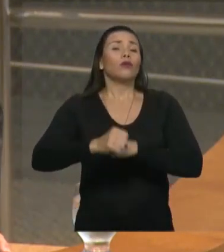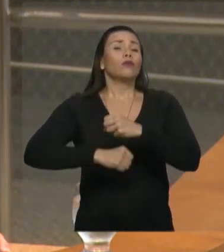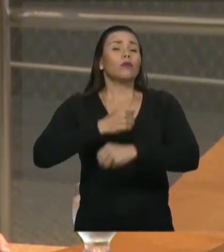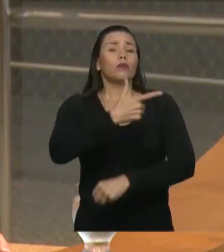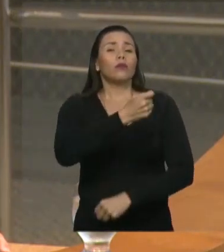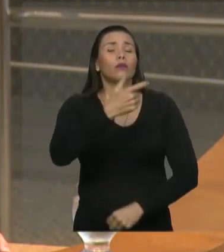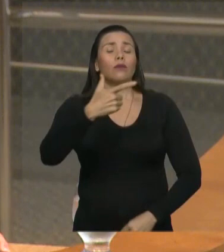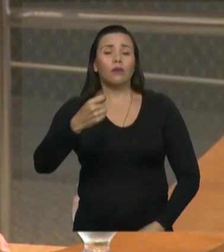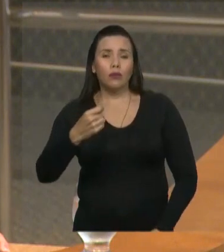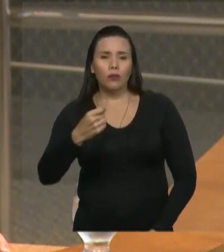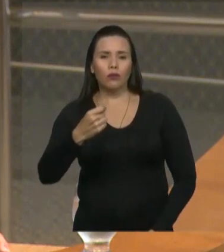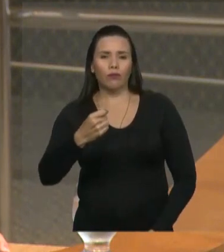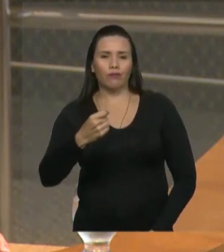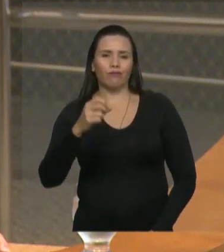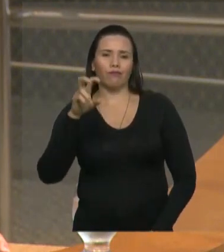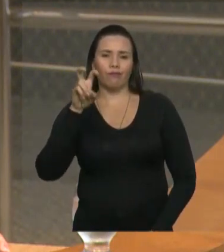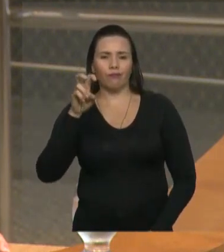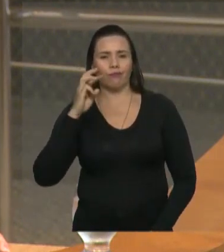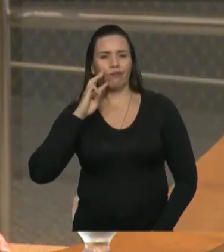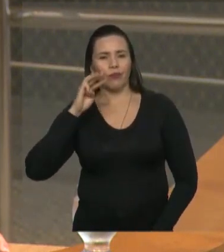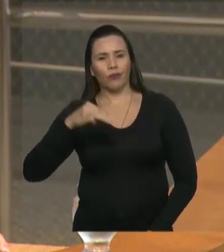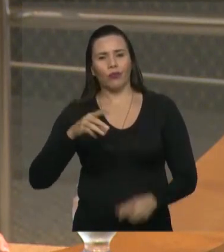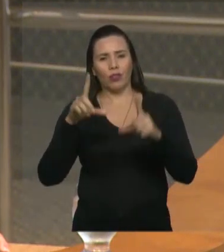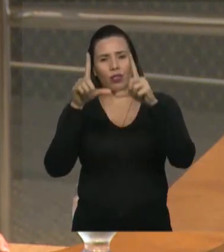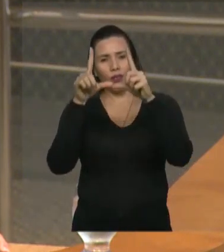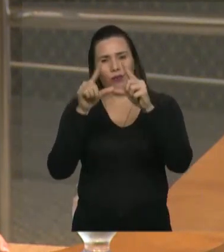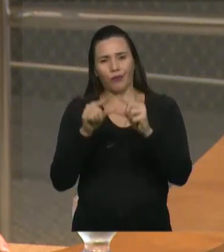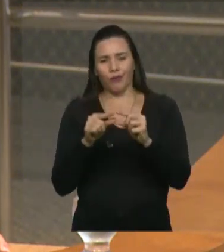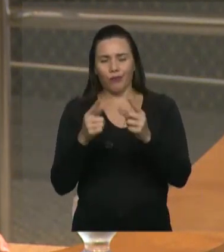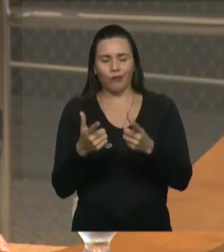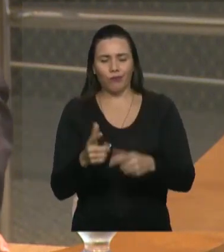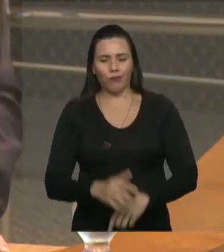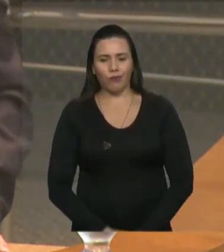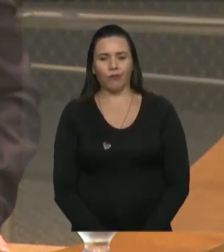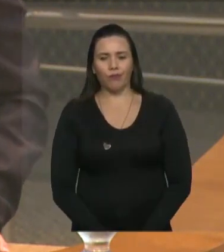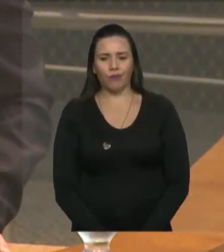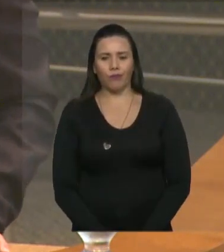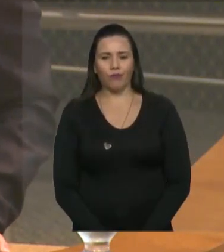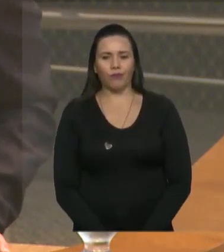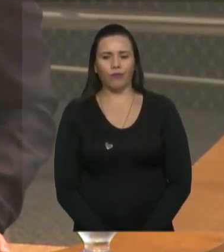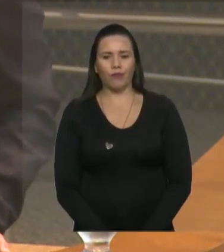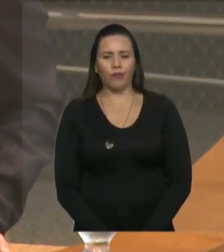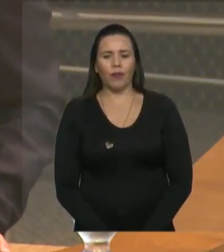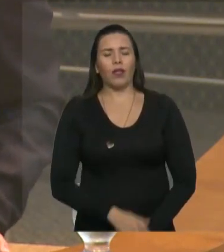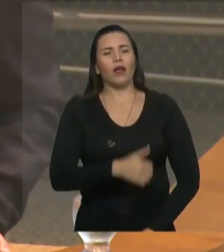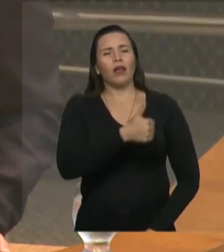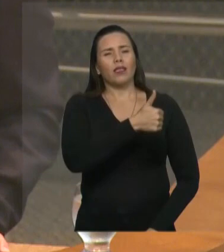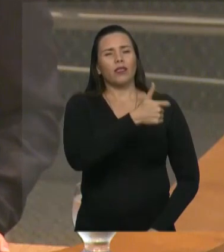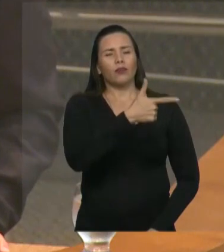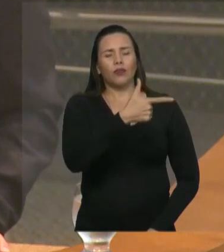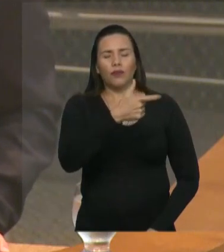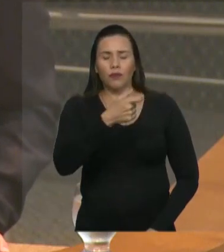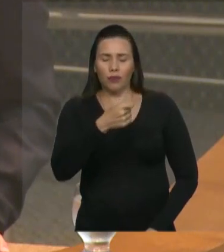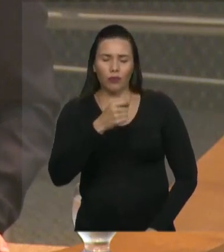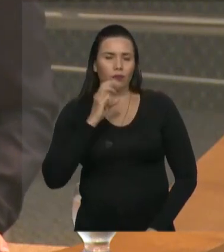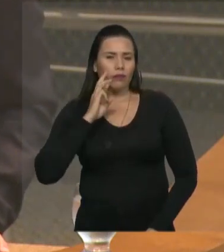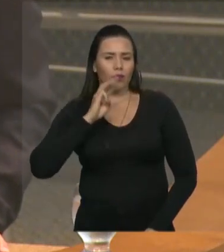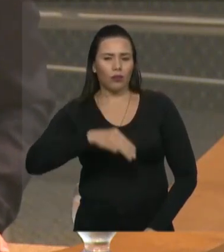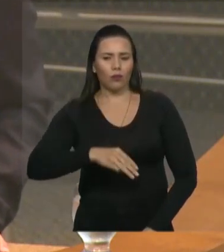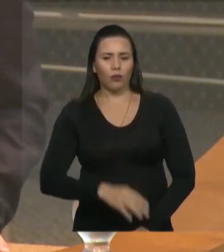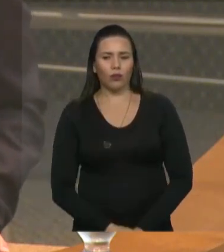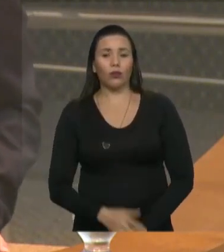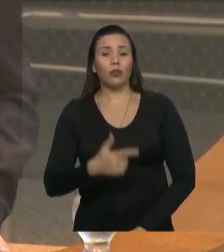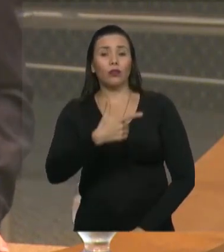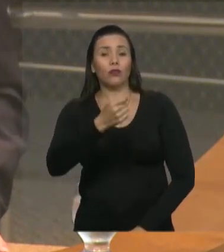84%. Ampliação e melhoria do sistema de esgoto sanitário. 19, 120 milhões. Em 2020,